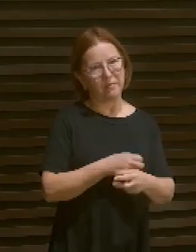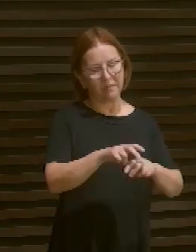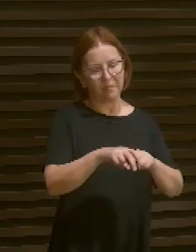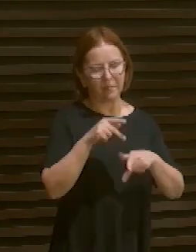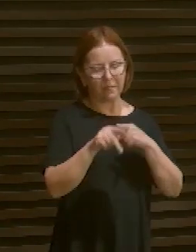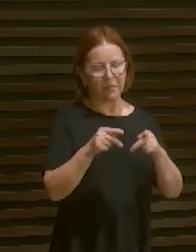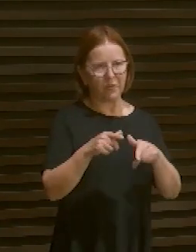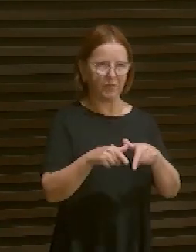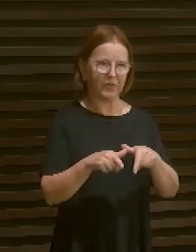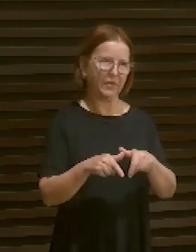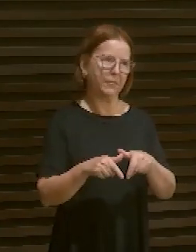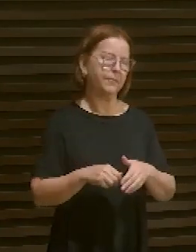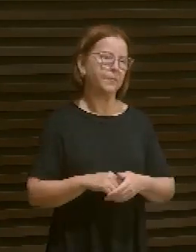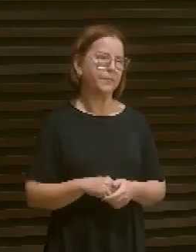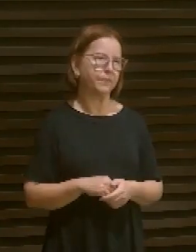Israel.